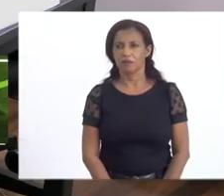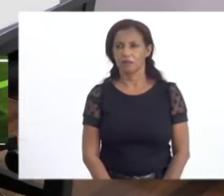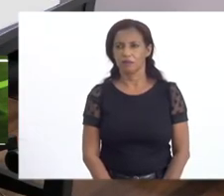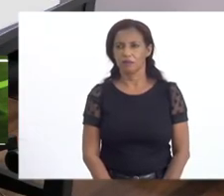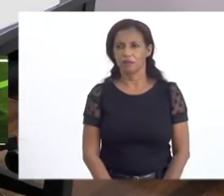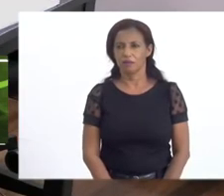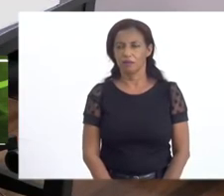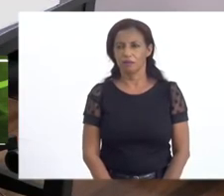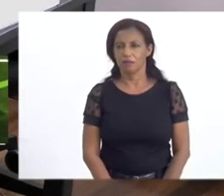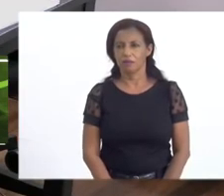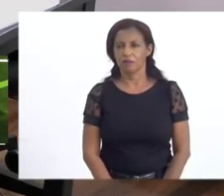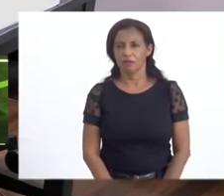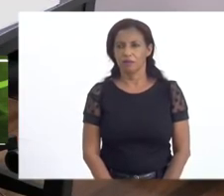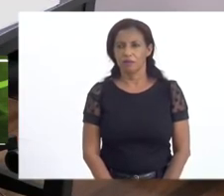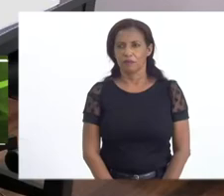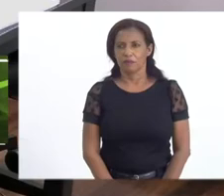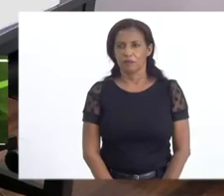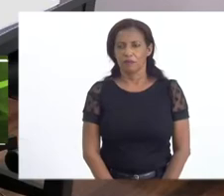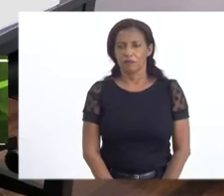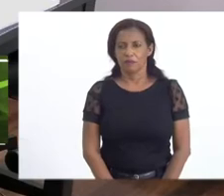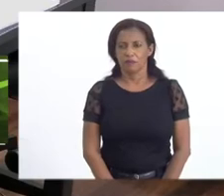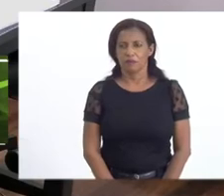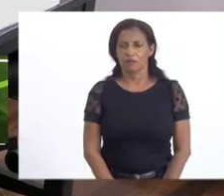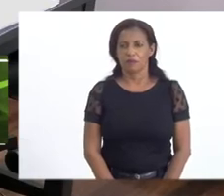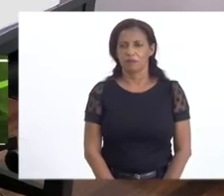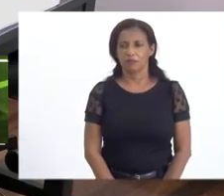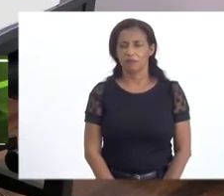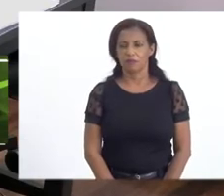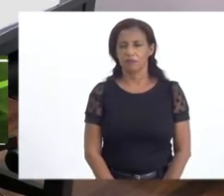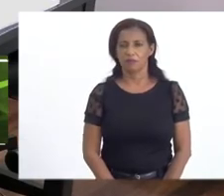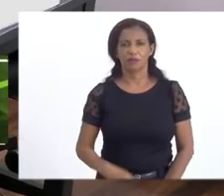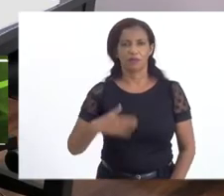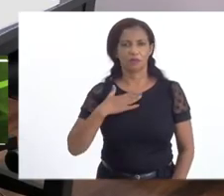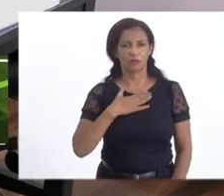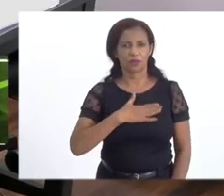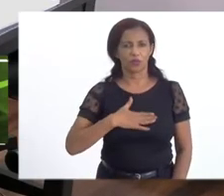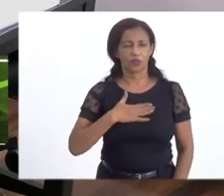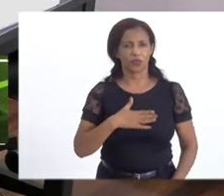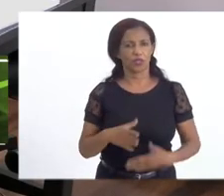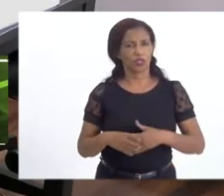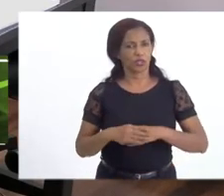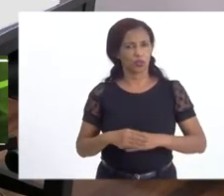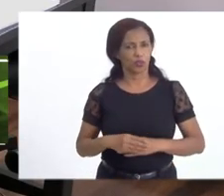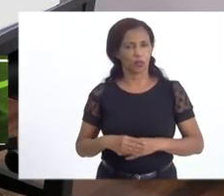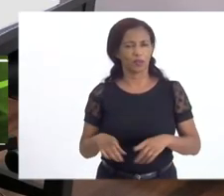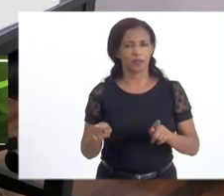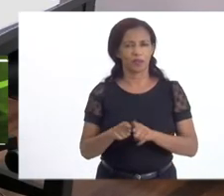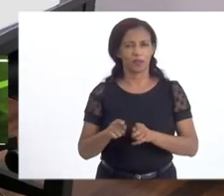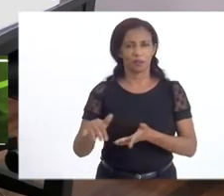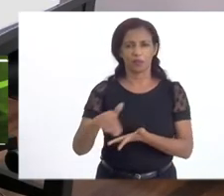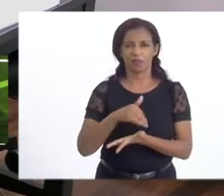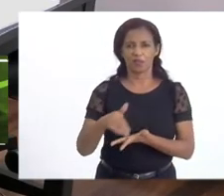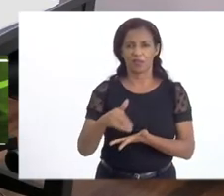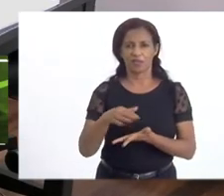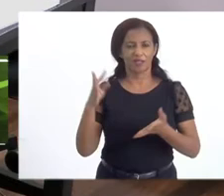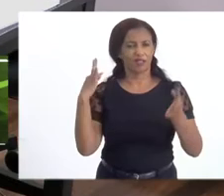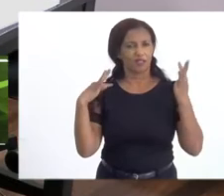primeiro. Eu já tinha passado por ele. Gostaria de saudar também a presença do secretário de